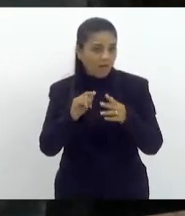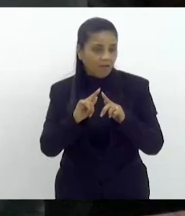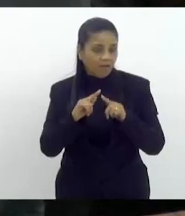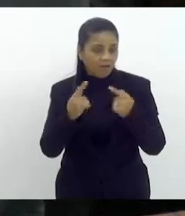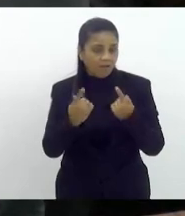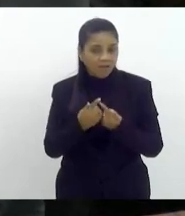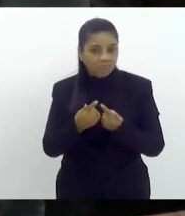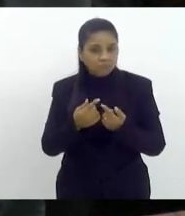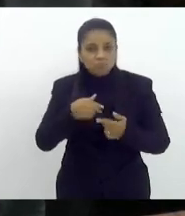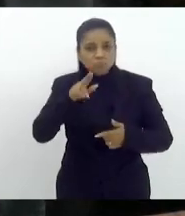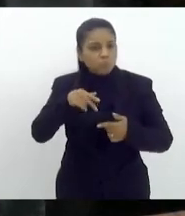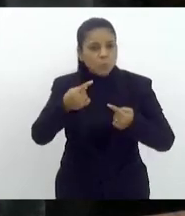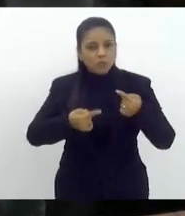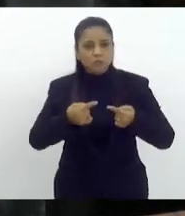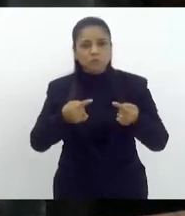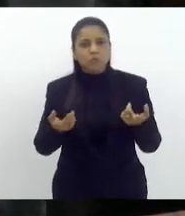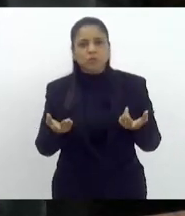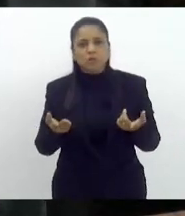me